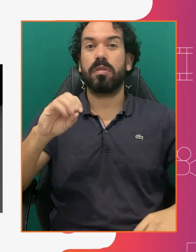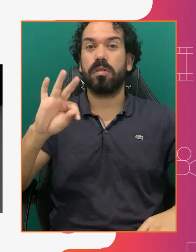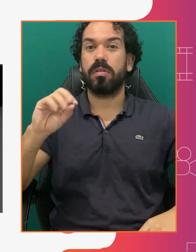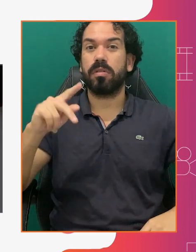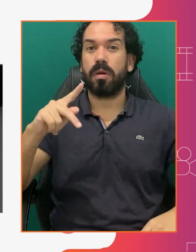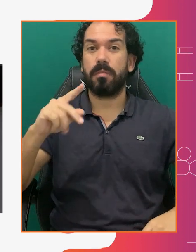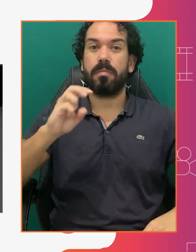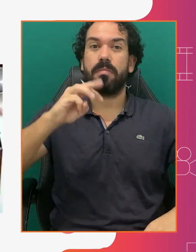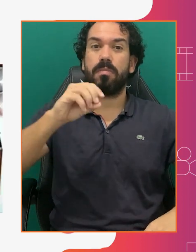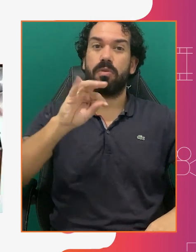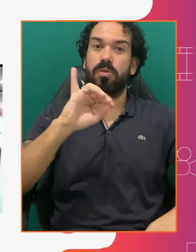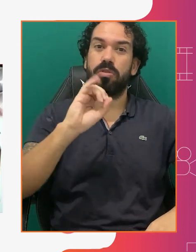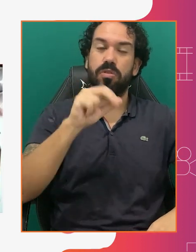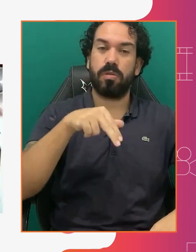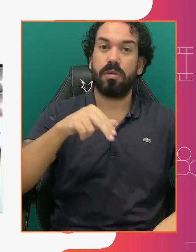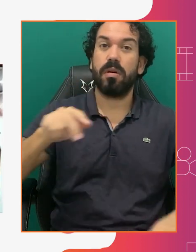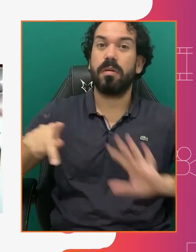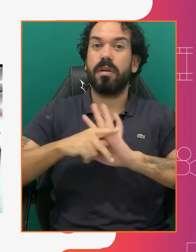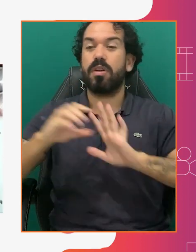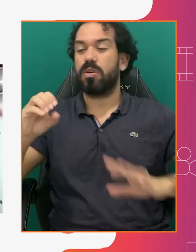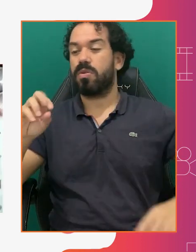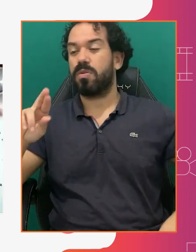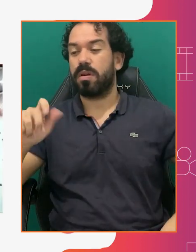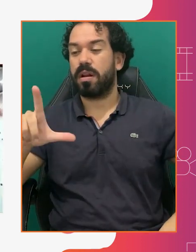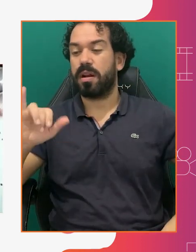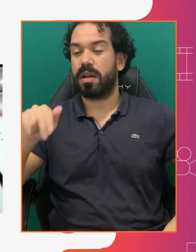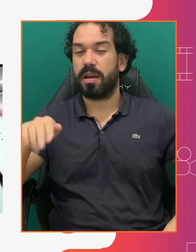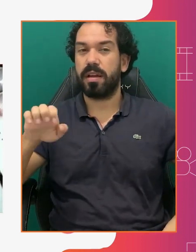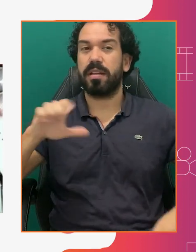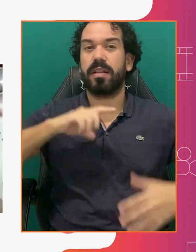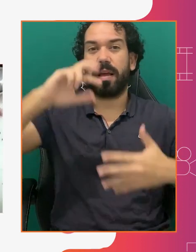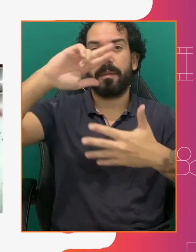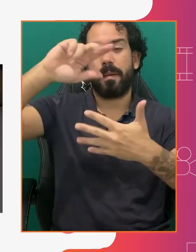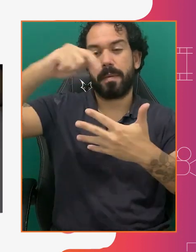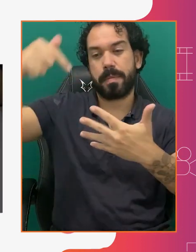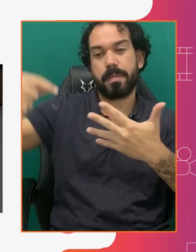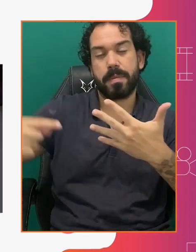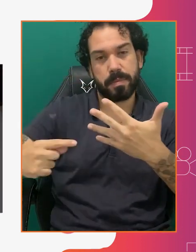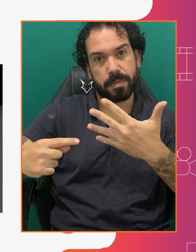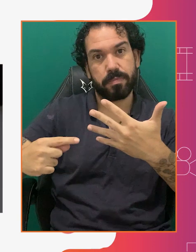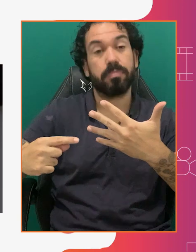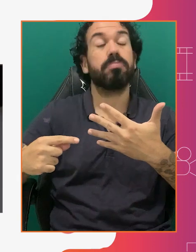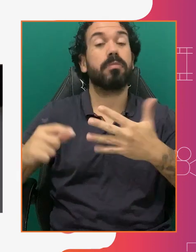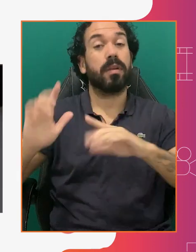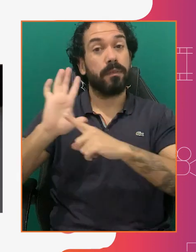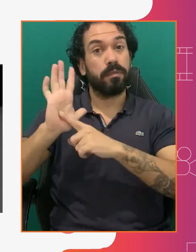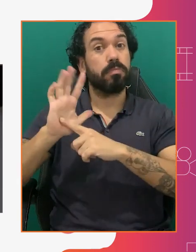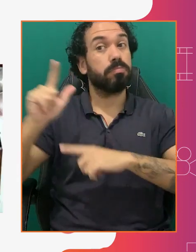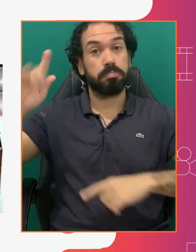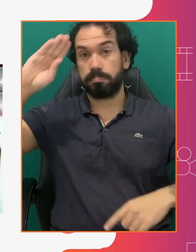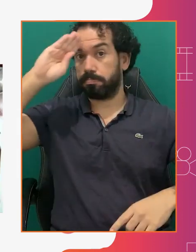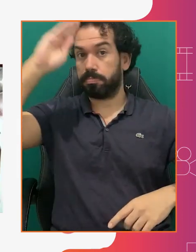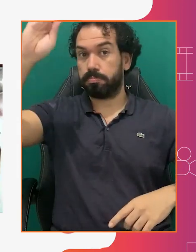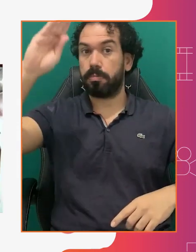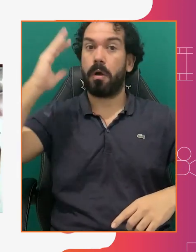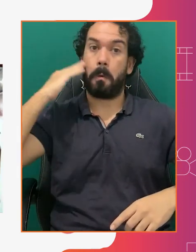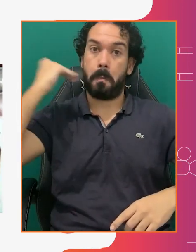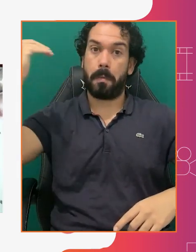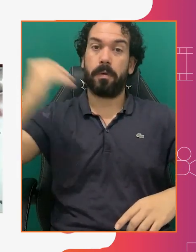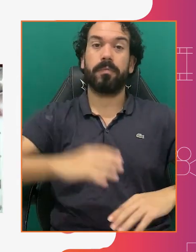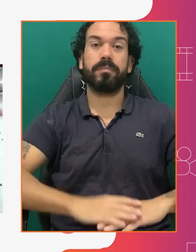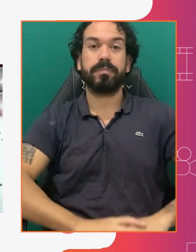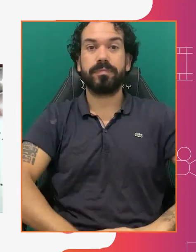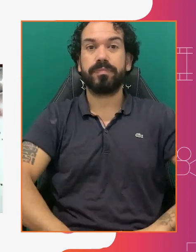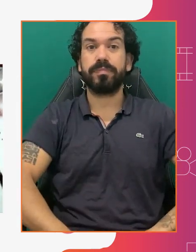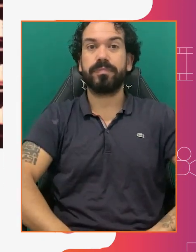os filmes Coraline, Paranorman, The Box Trolls e Kubo e as Cordas Mágicas, que foram seus principais